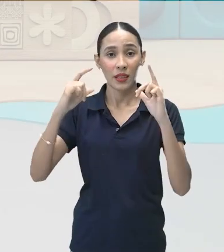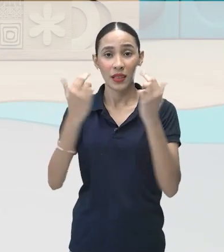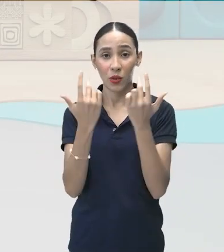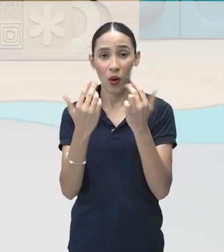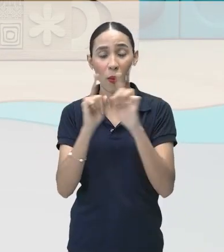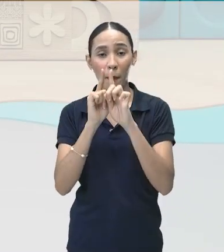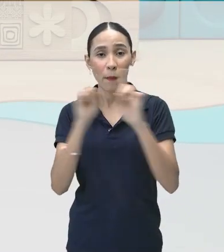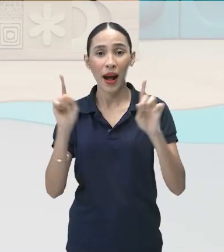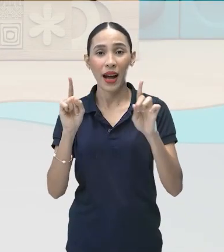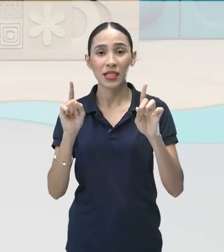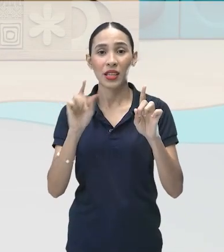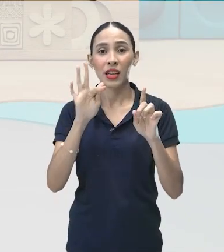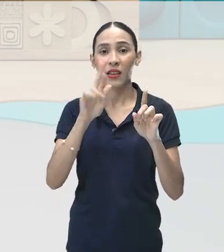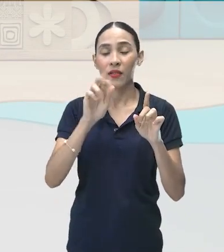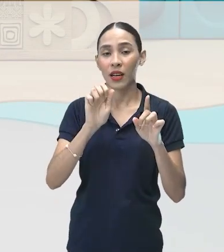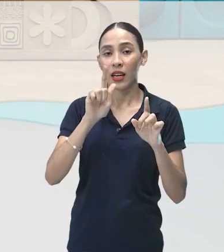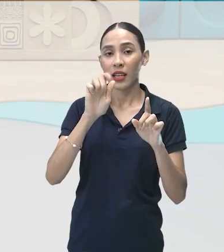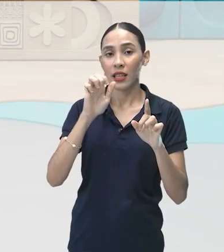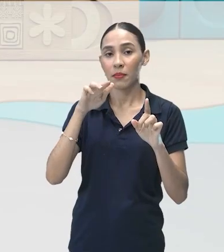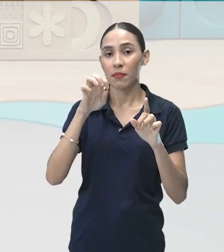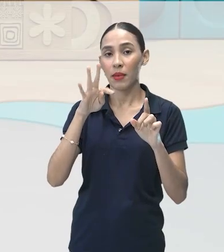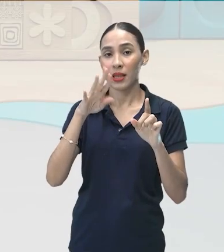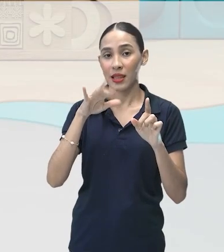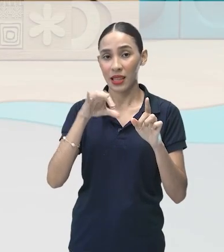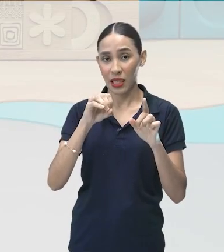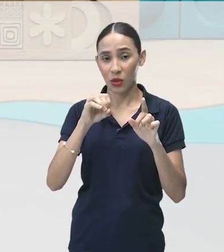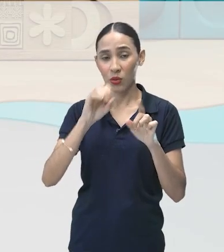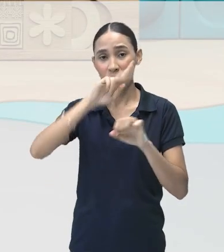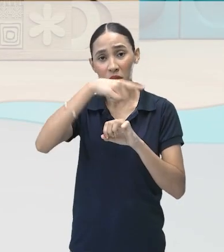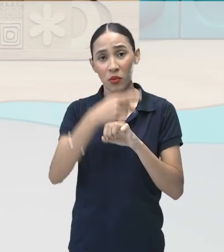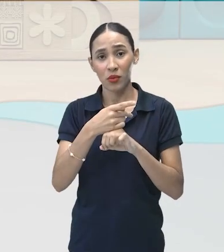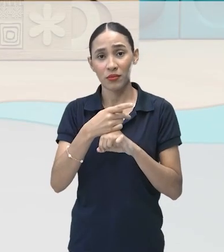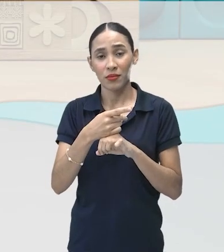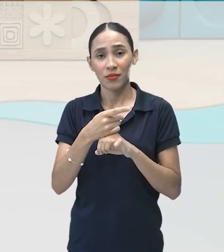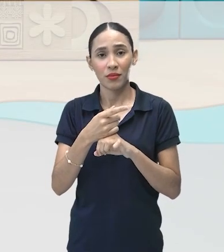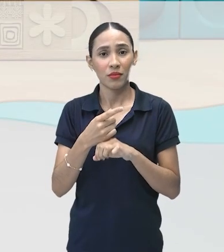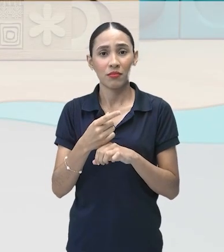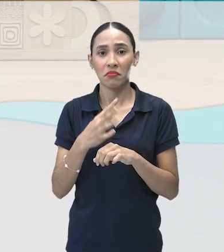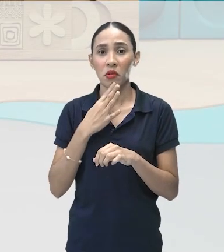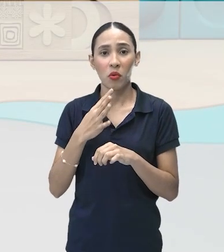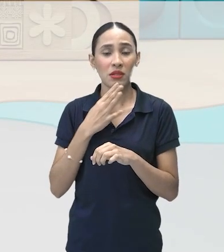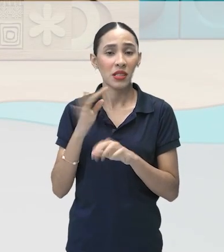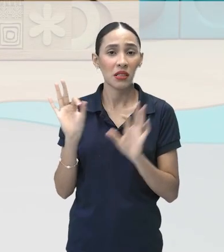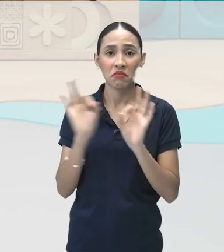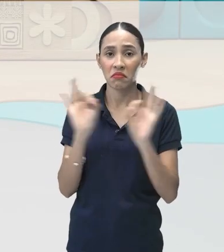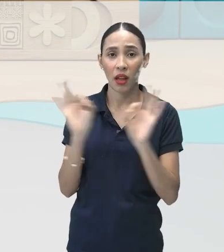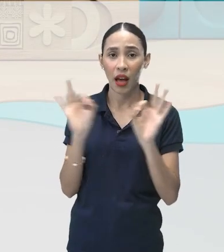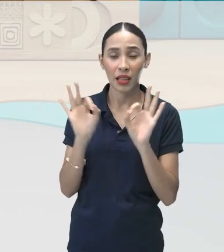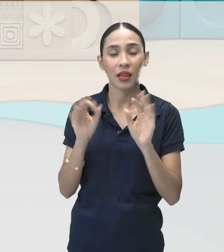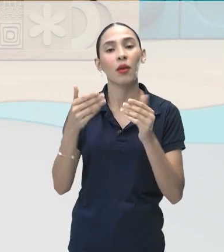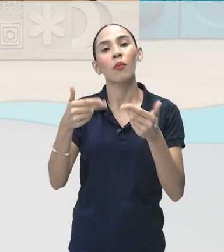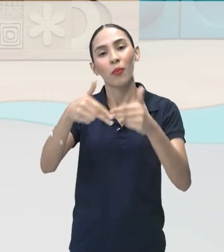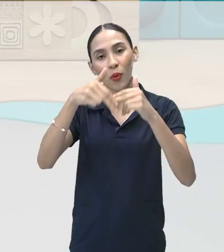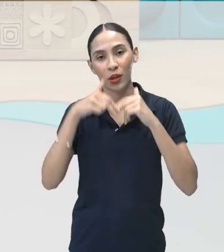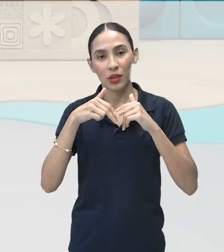só que eles foram fragmentando tanto que chegou um momento que ele não reconhecia. Então, ele é chamado de